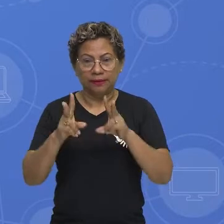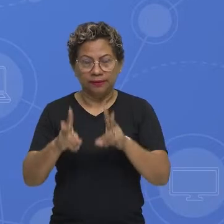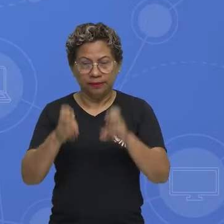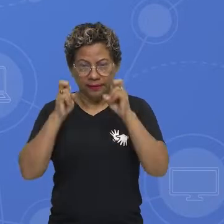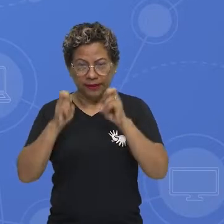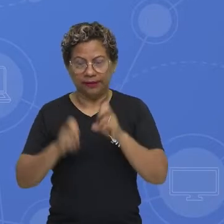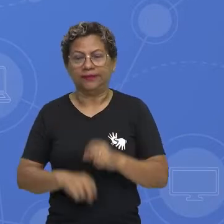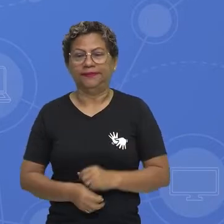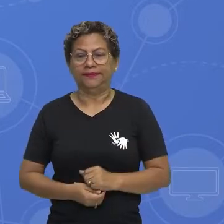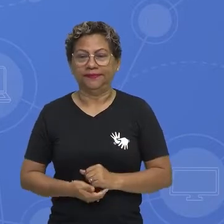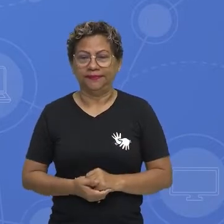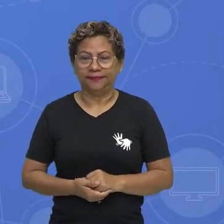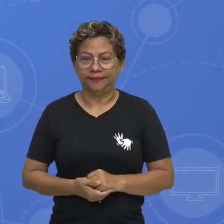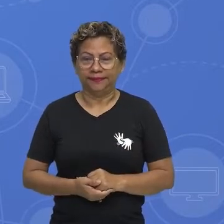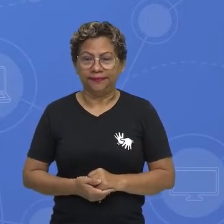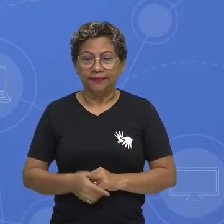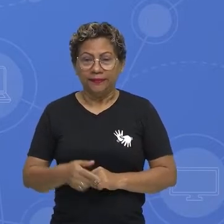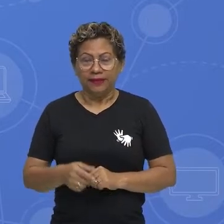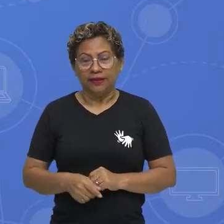toda a casa.